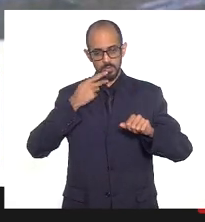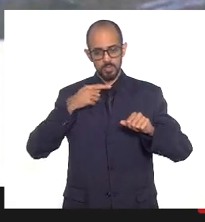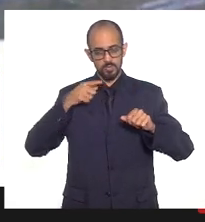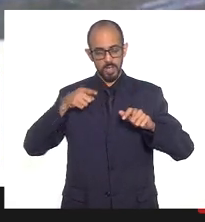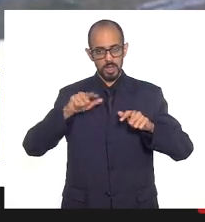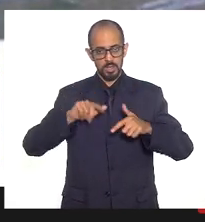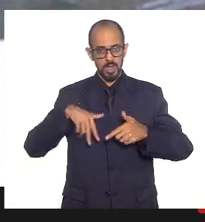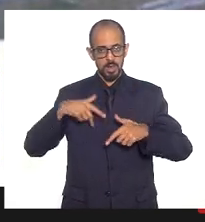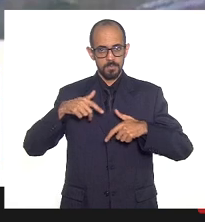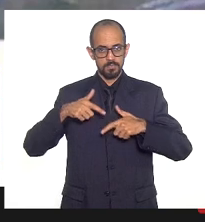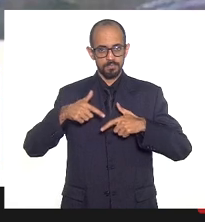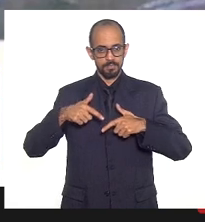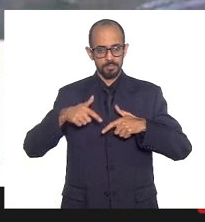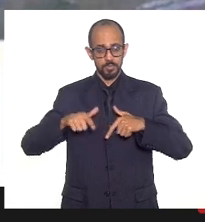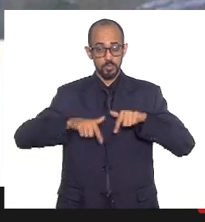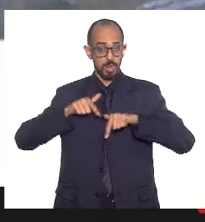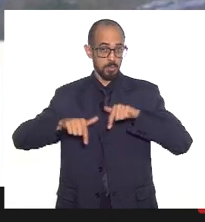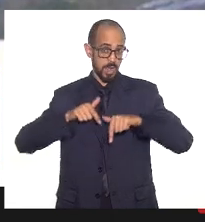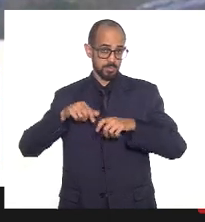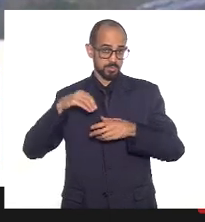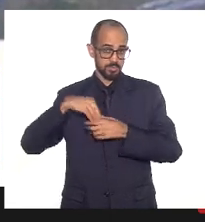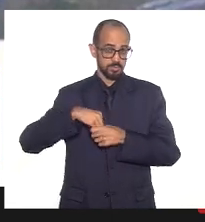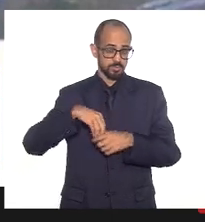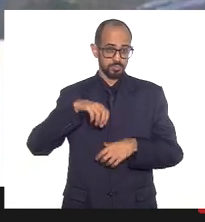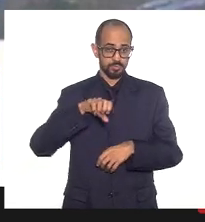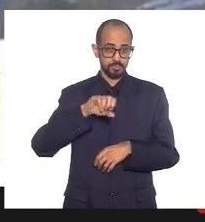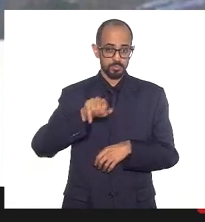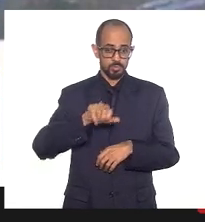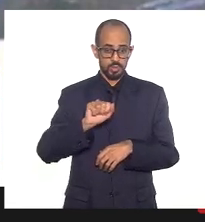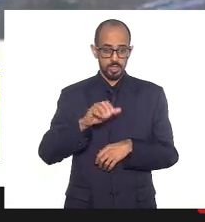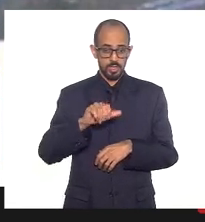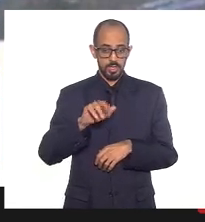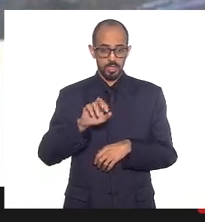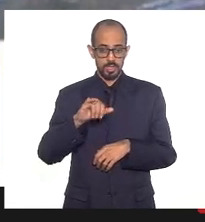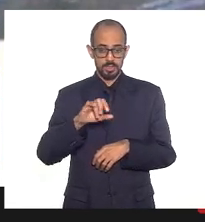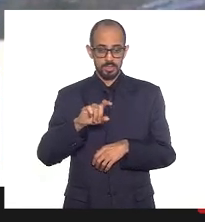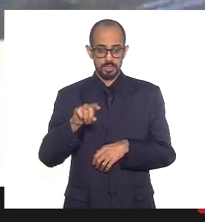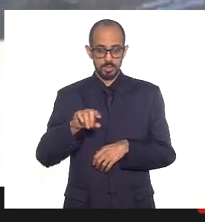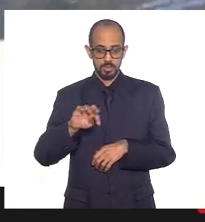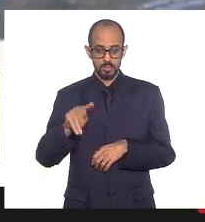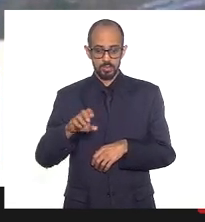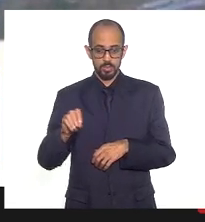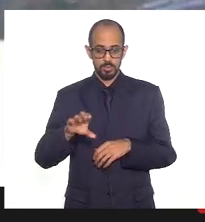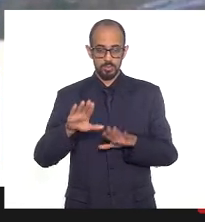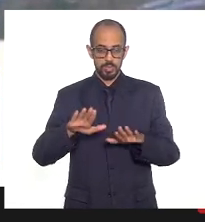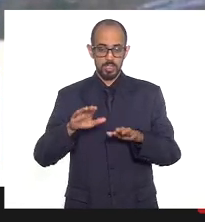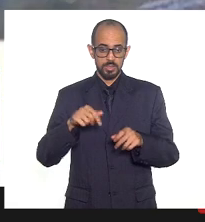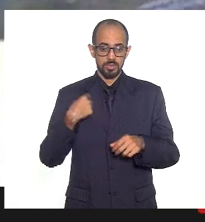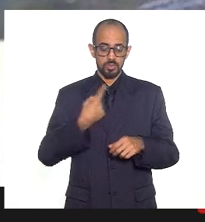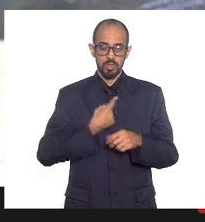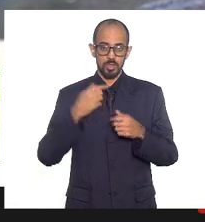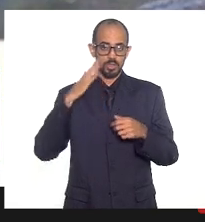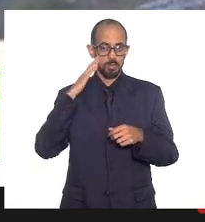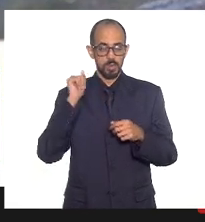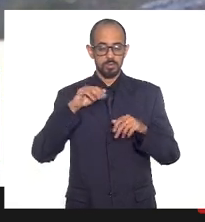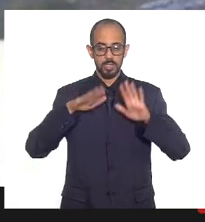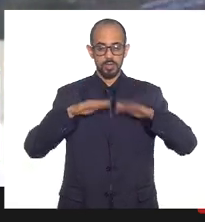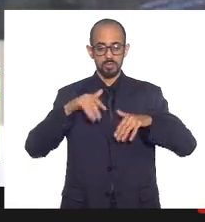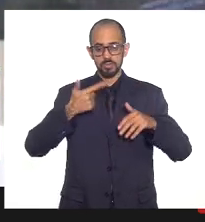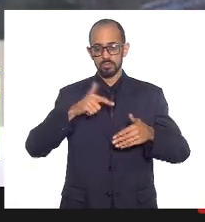do Jacarezinho, mas a gente sabe também o quanto muitas vezes não é cumprido dessa forma, né? E essas